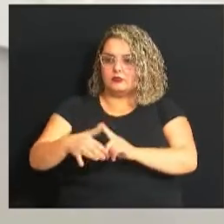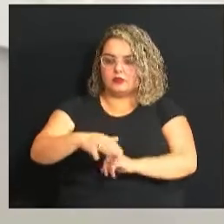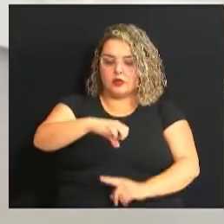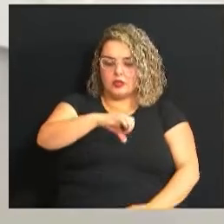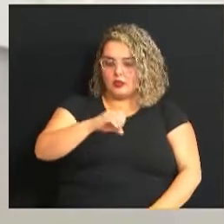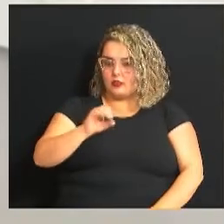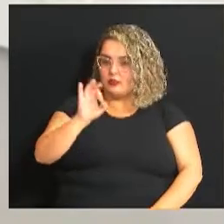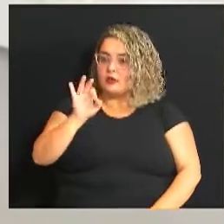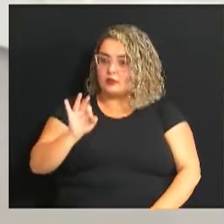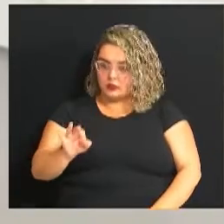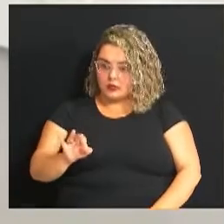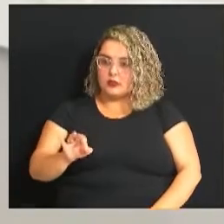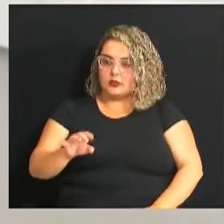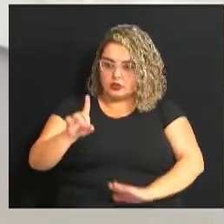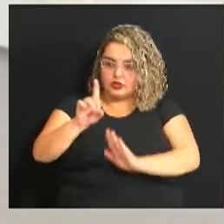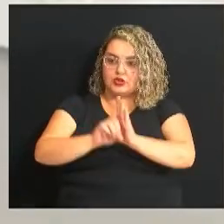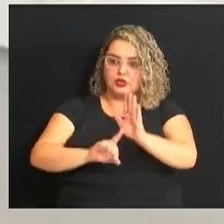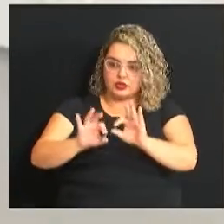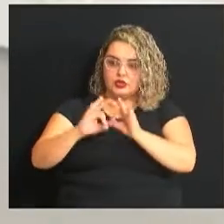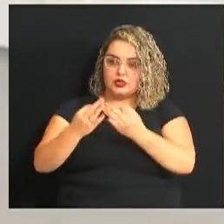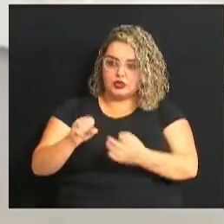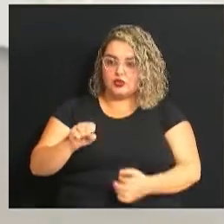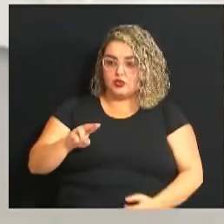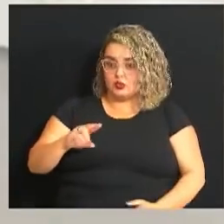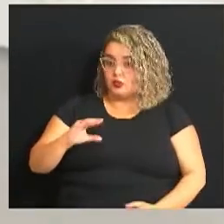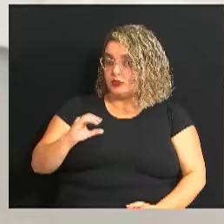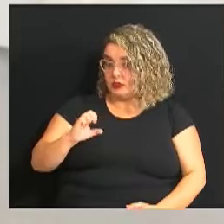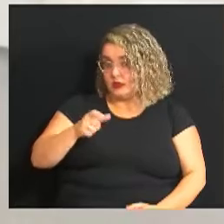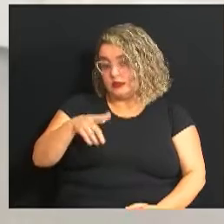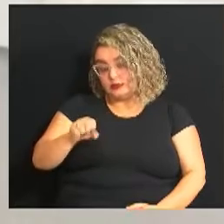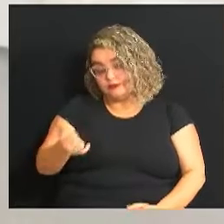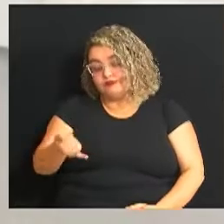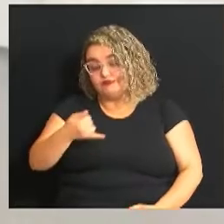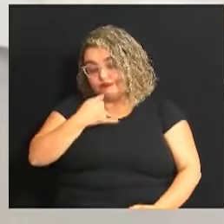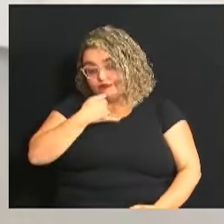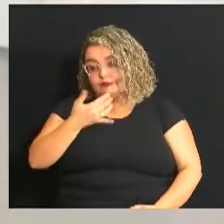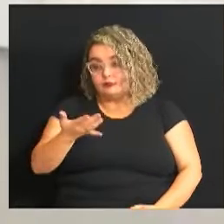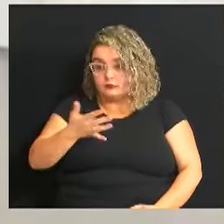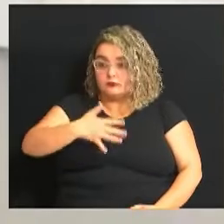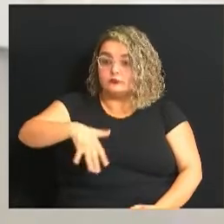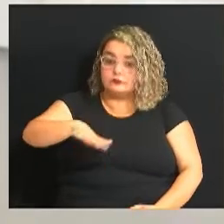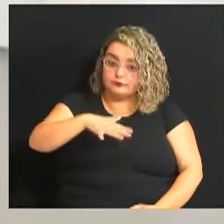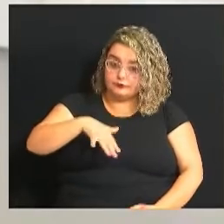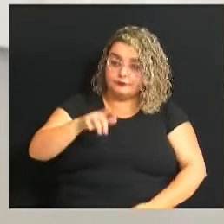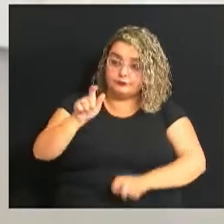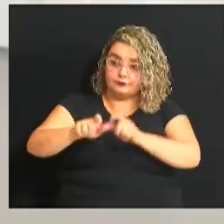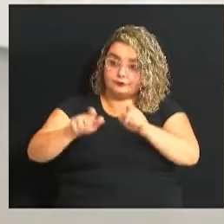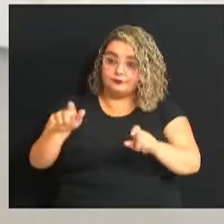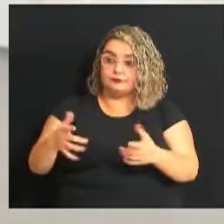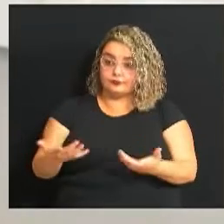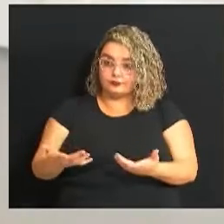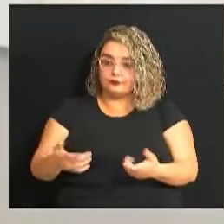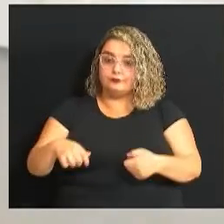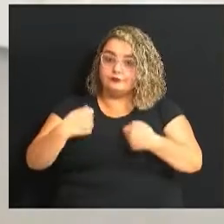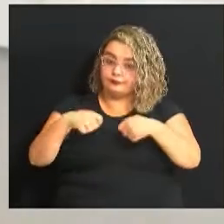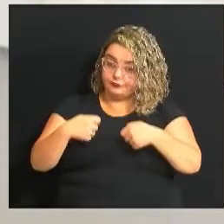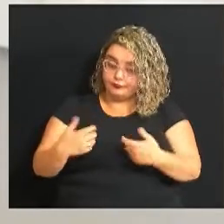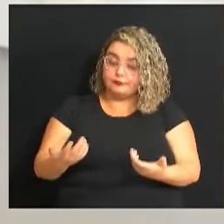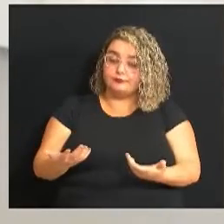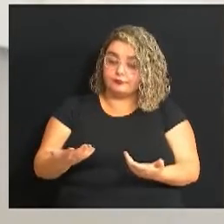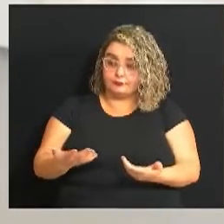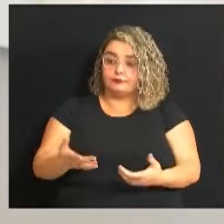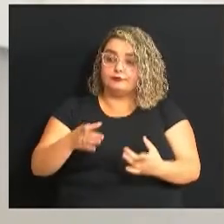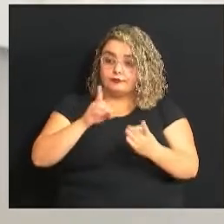talvez seja direito de família e sucessões, que infelizmente é uma área que as pessoas precisam muito de